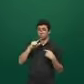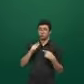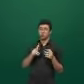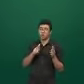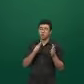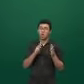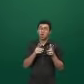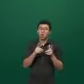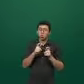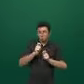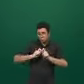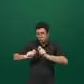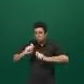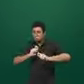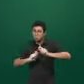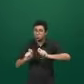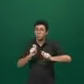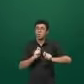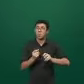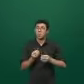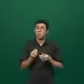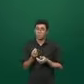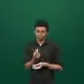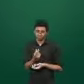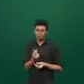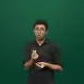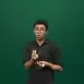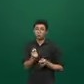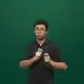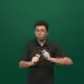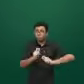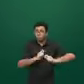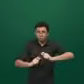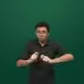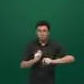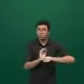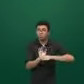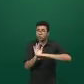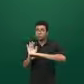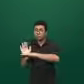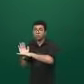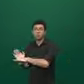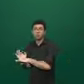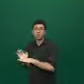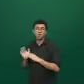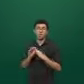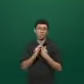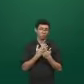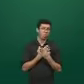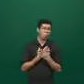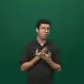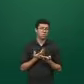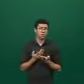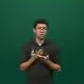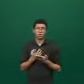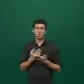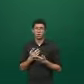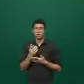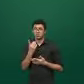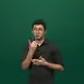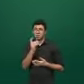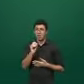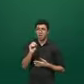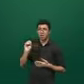financeiro para ajudar mais escolas, né? Então, um per capita de R$2.000 por estudante do ensino médio que